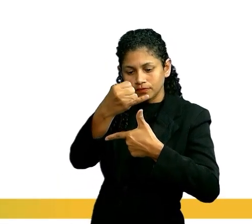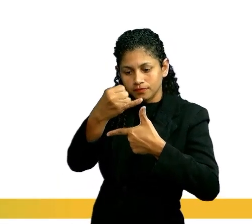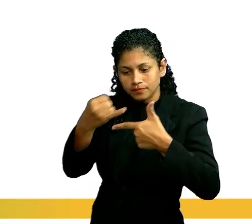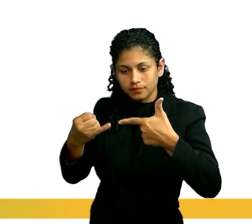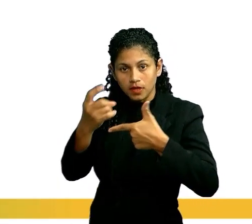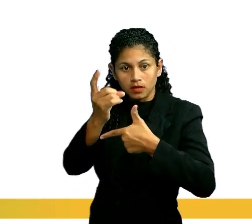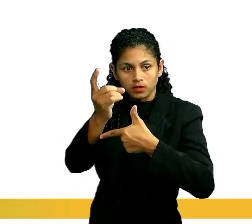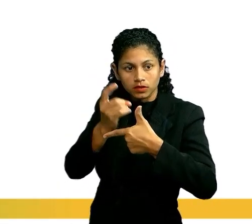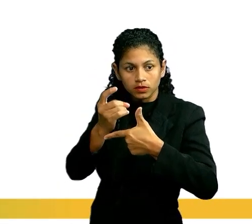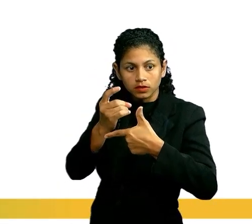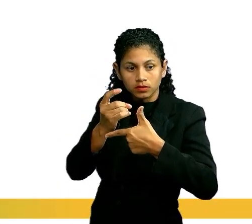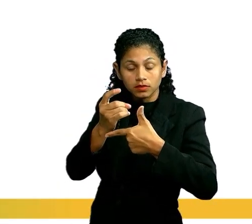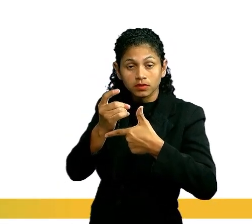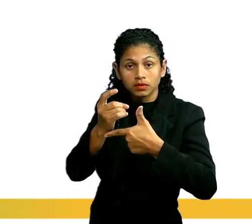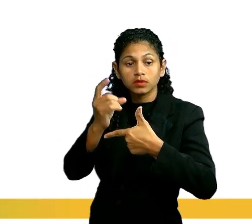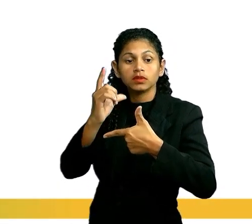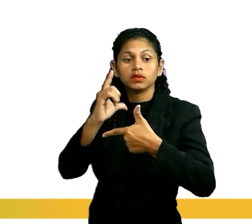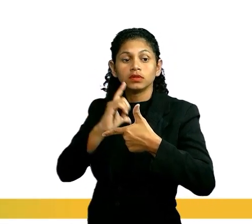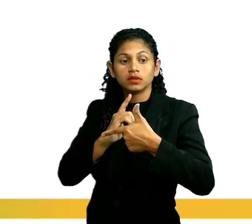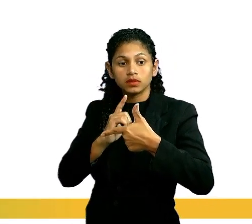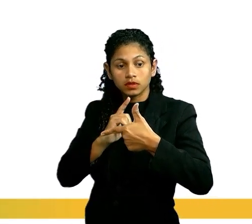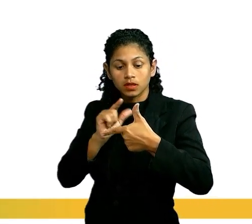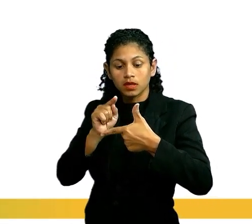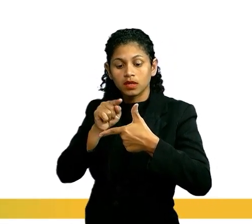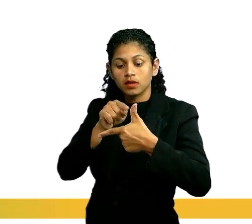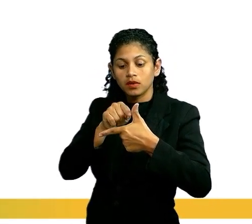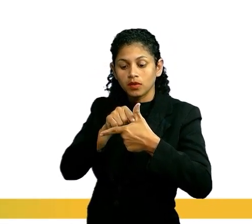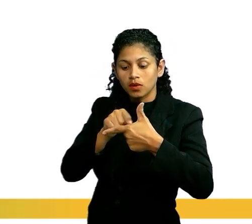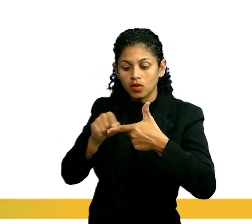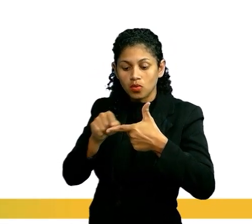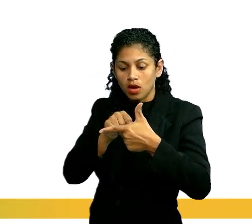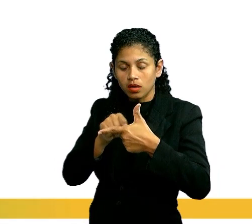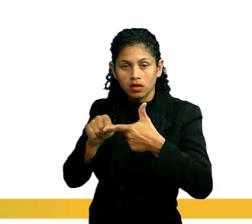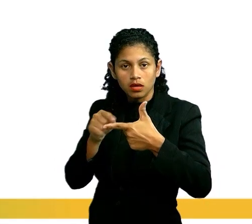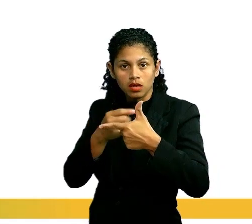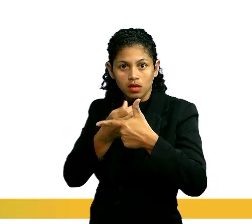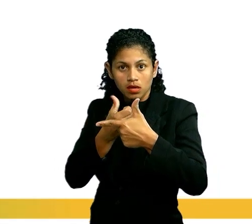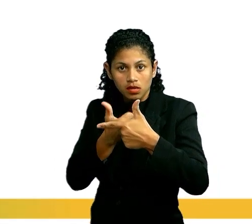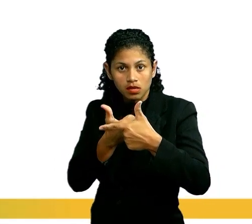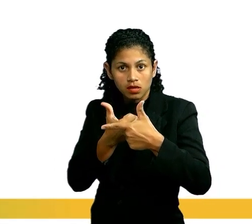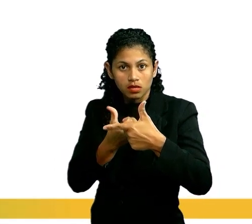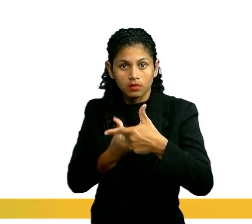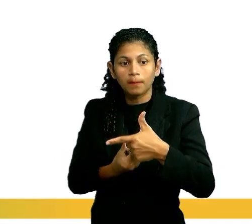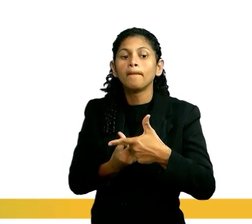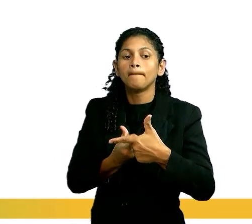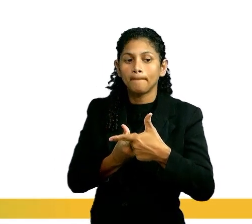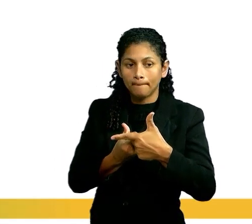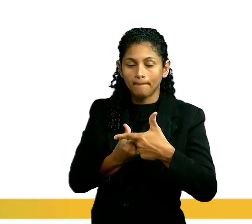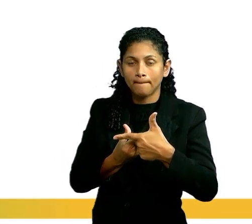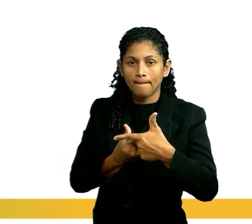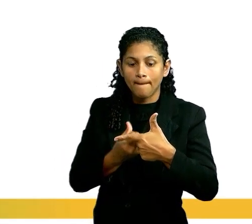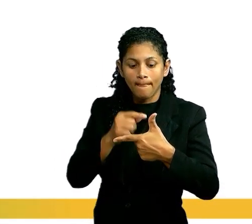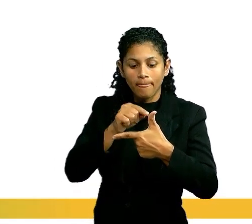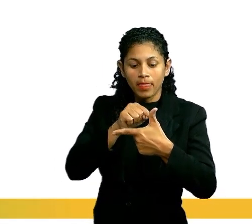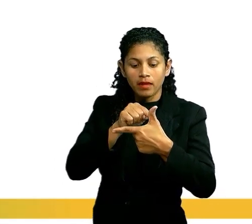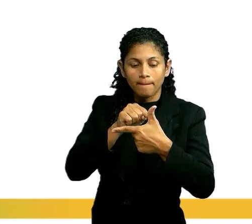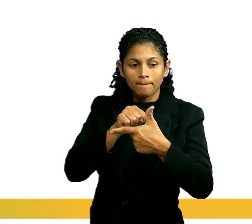você, quem é a hipotenusa? A hipotenusa está aqui o ângulo de 90, é o lado oposto ao ângulo de 90.